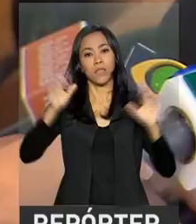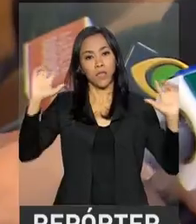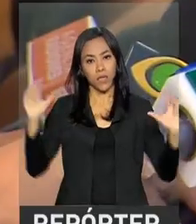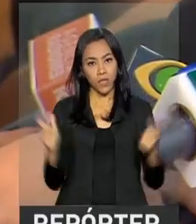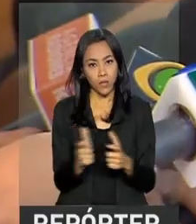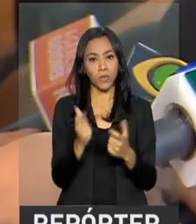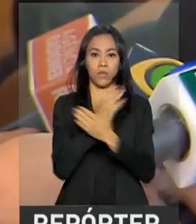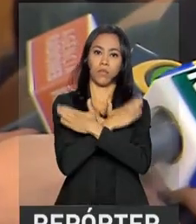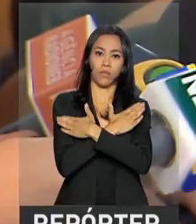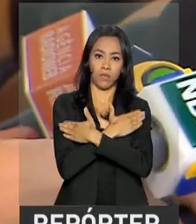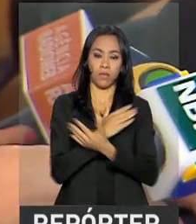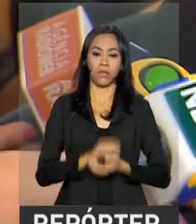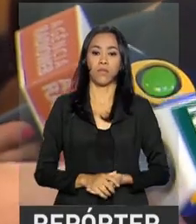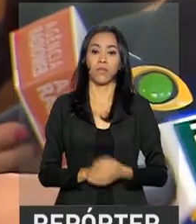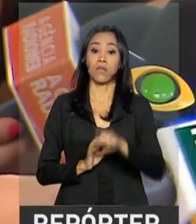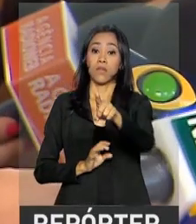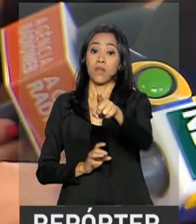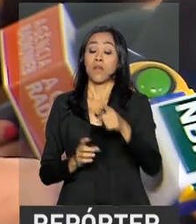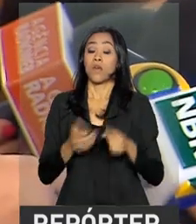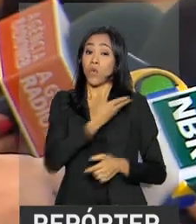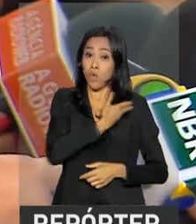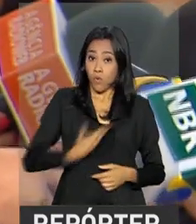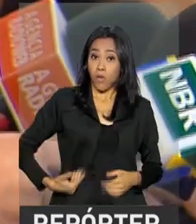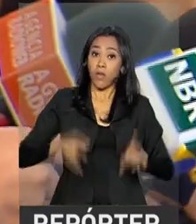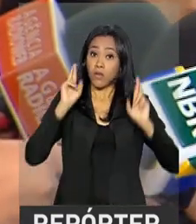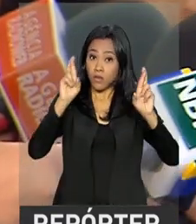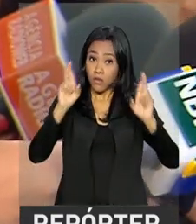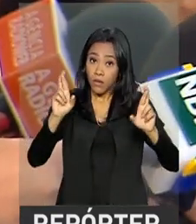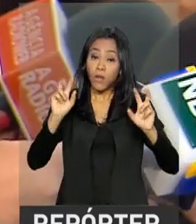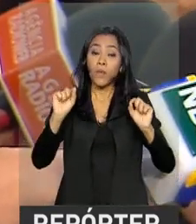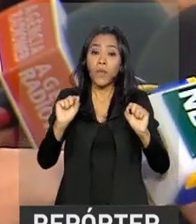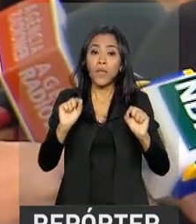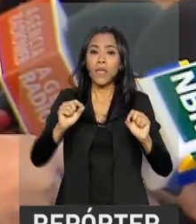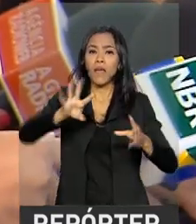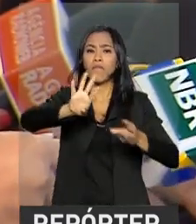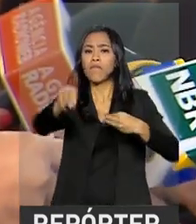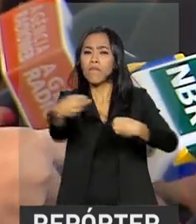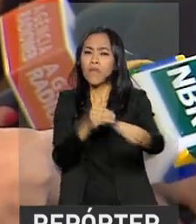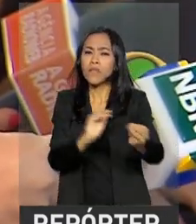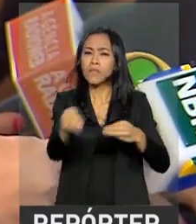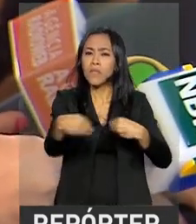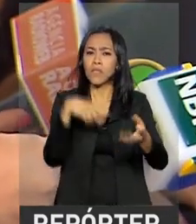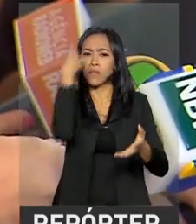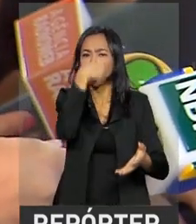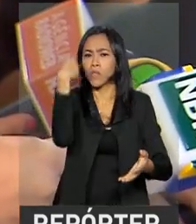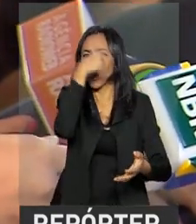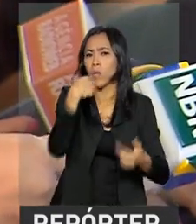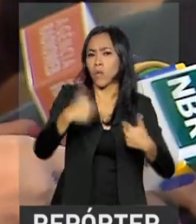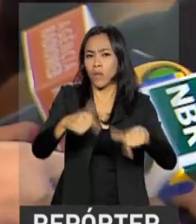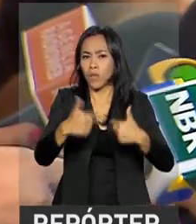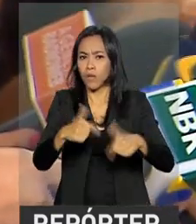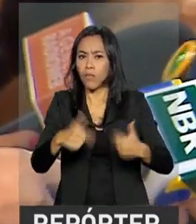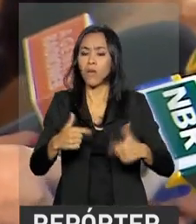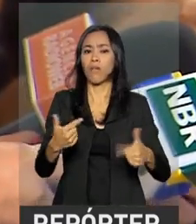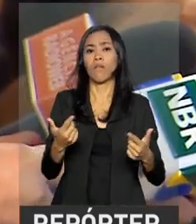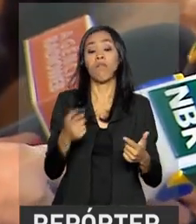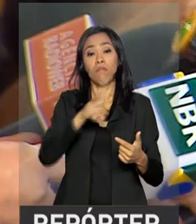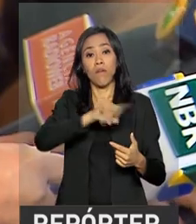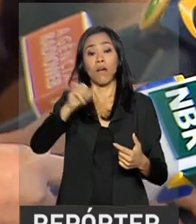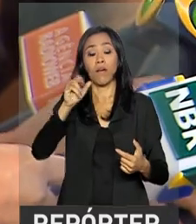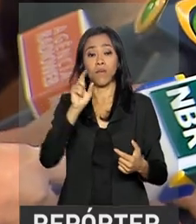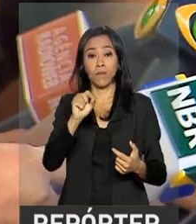desemprego que a expectativa do governo é que aqui a flexibilização nós vamos trabalhistas favoreceram